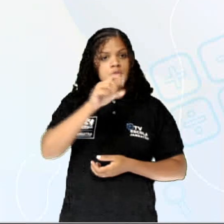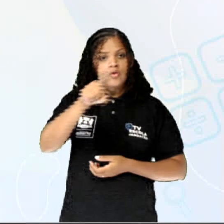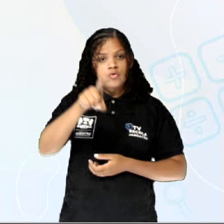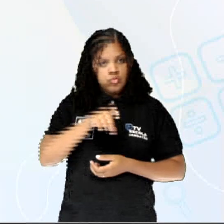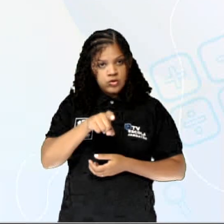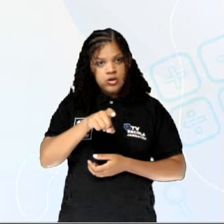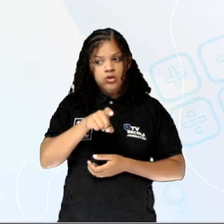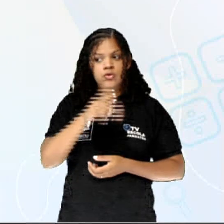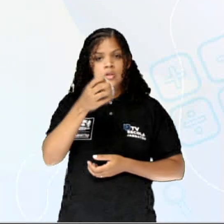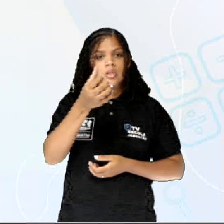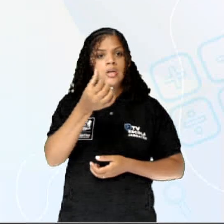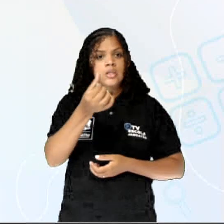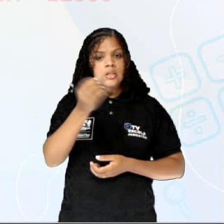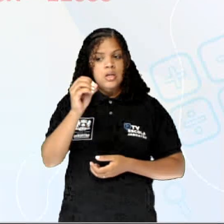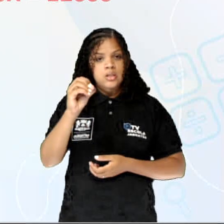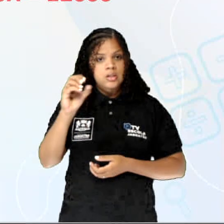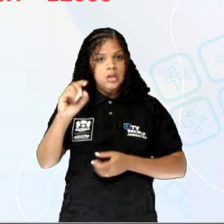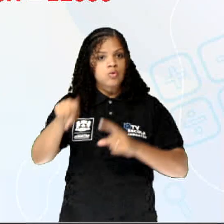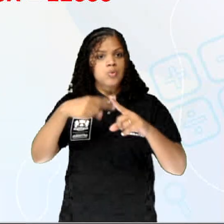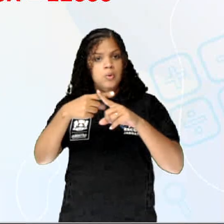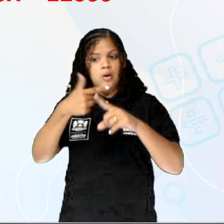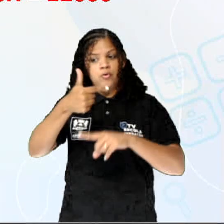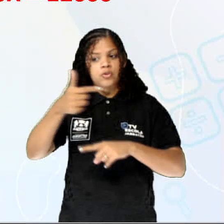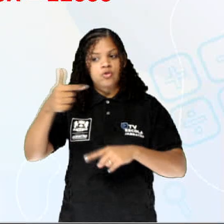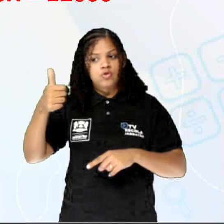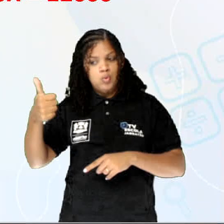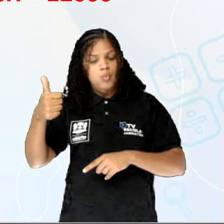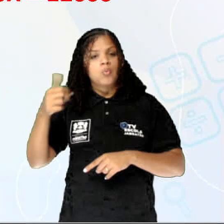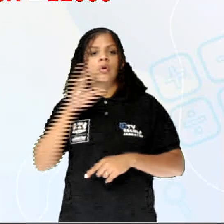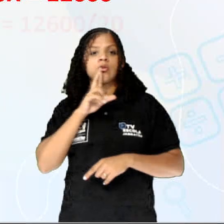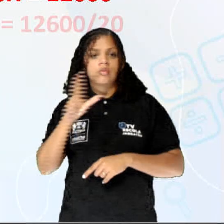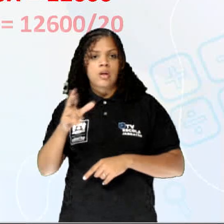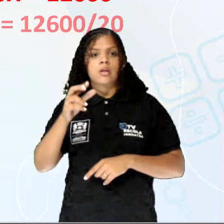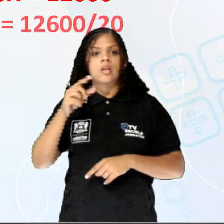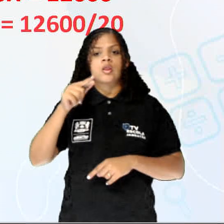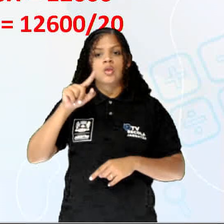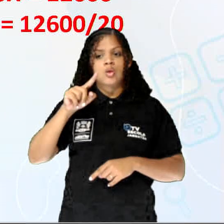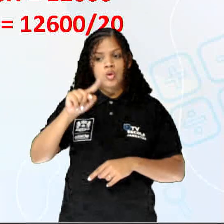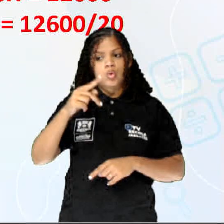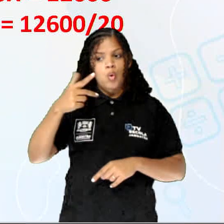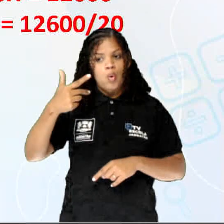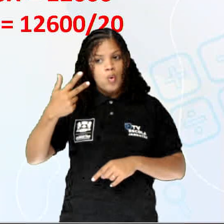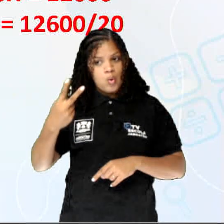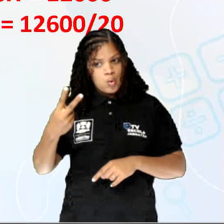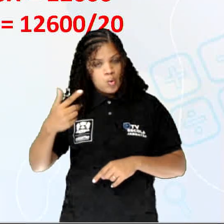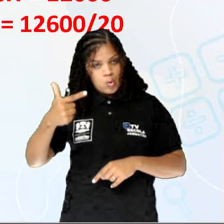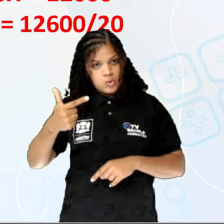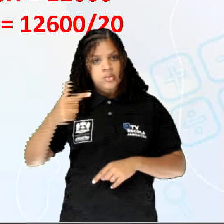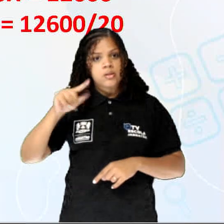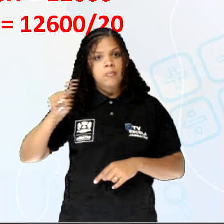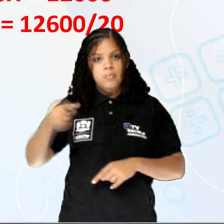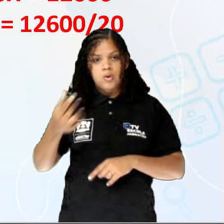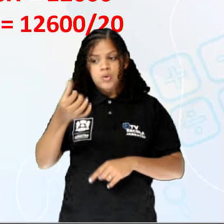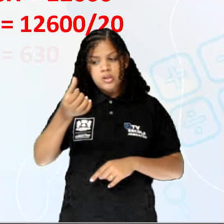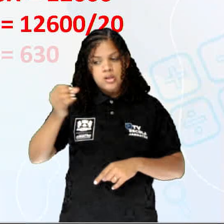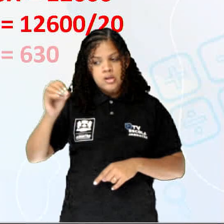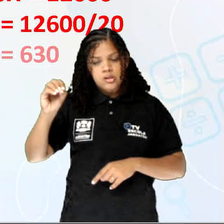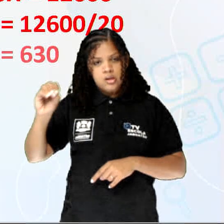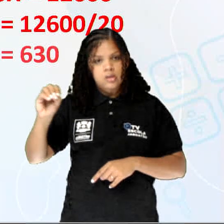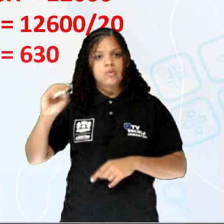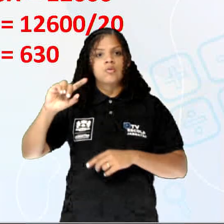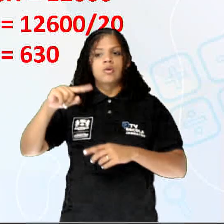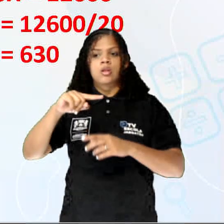sobre 3 multiplicado por 5 sobre 7. Então, de um lado do sinal de igual vai ficar os valores referentes à grandeza onde